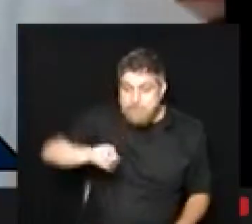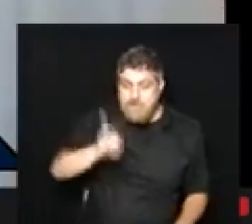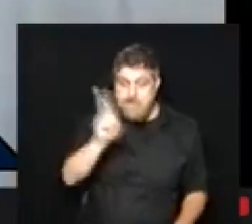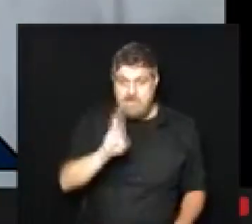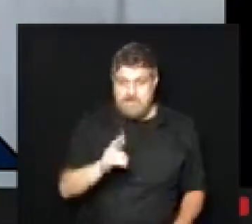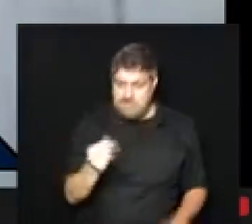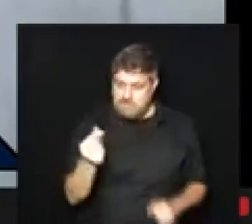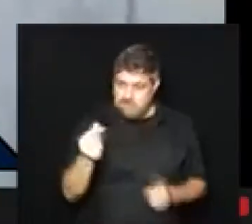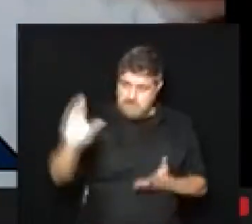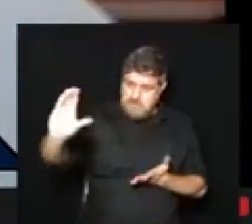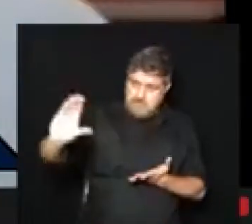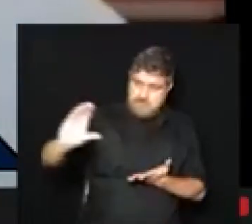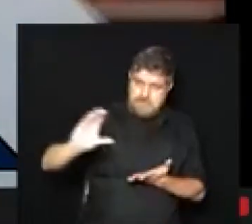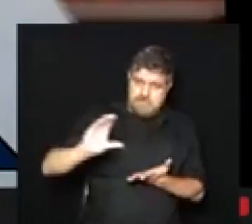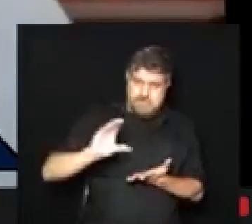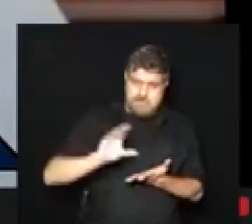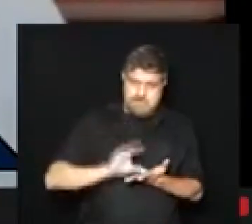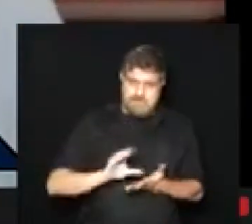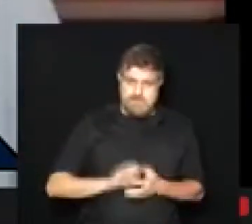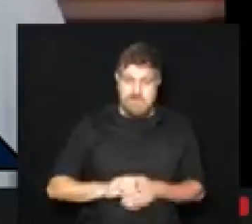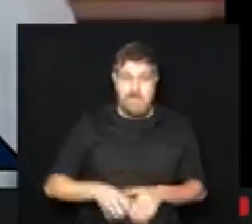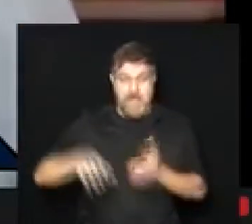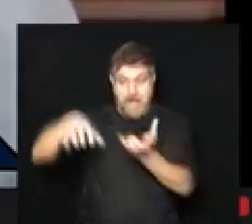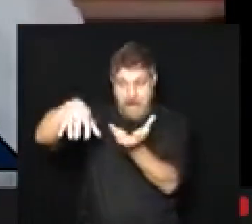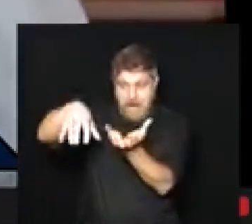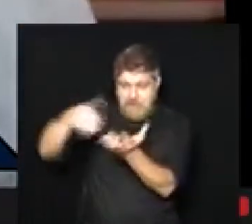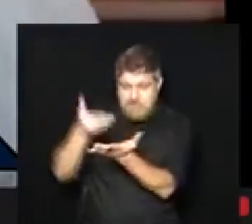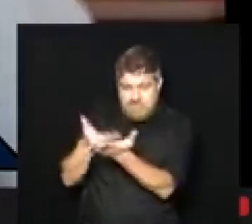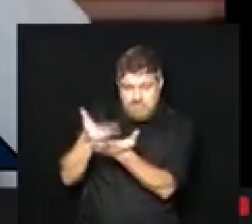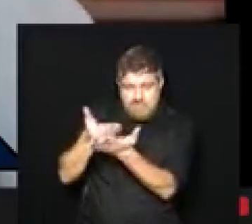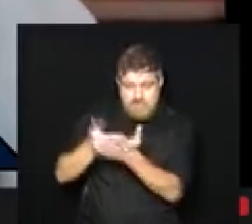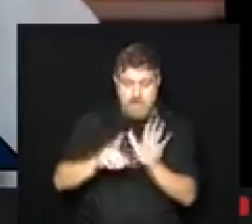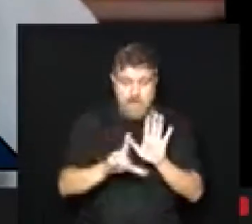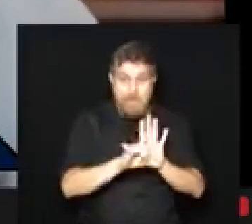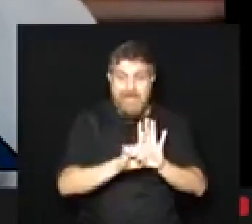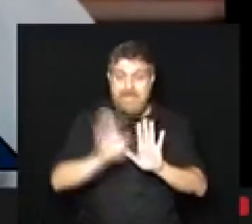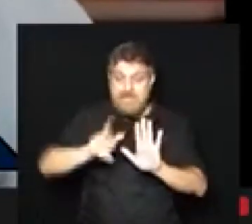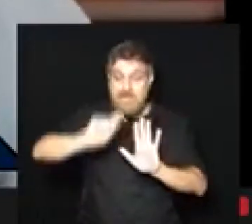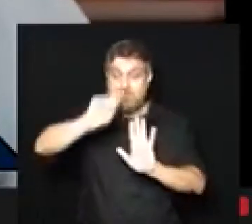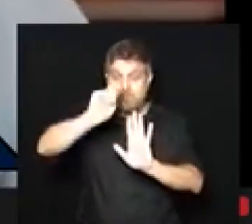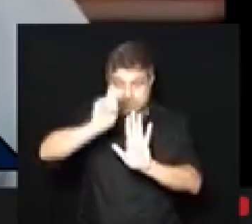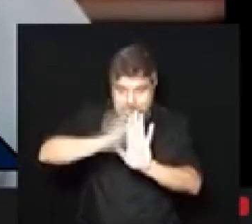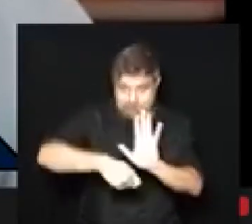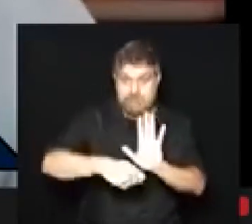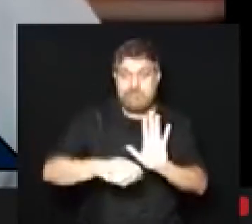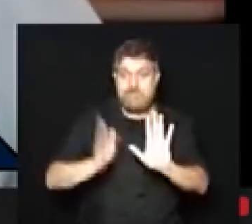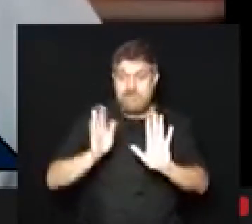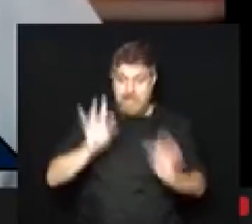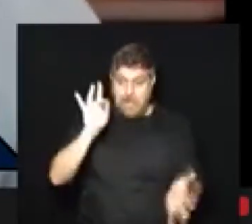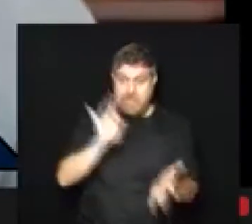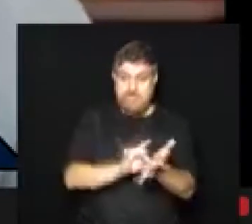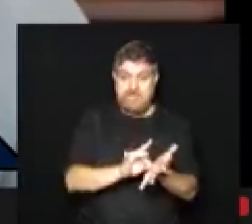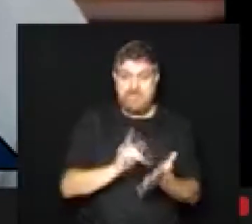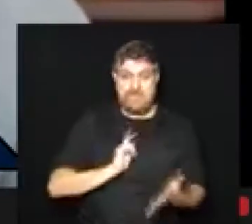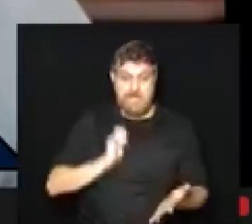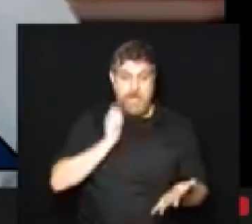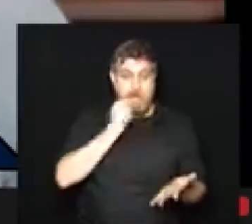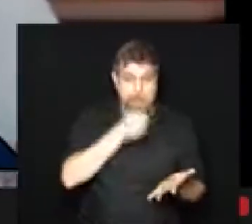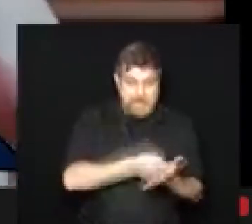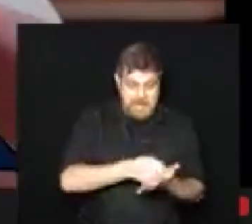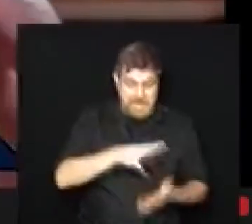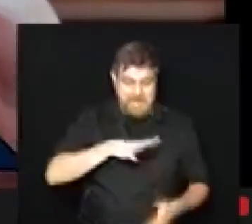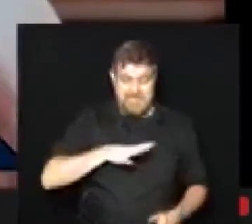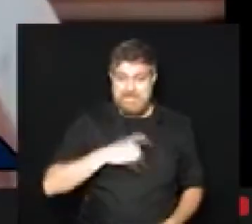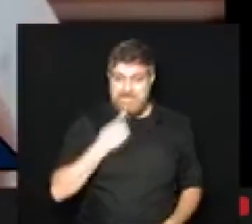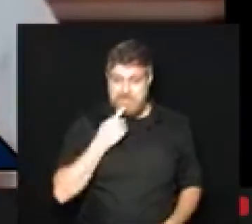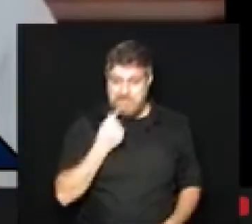estudo do próprio Congresso Nacional. Então, a lei já foi sancionada, esse pagamento será feito ao município